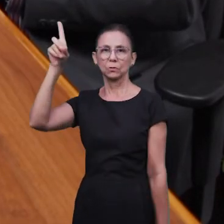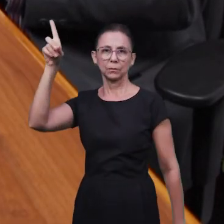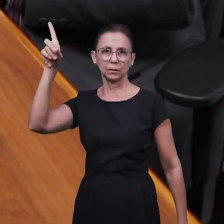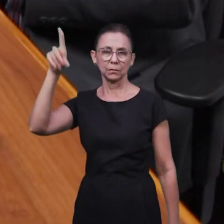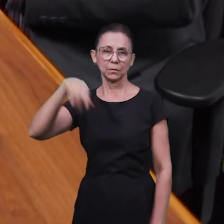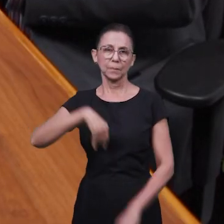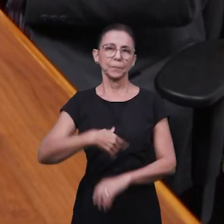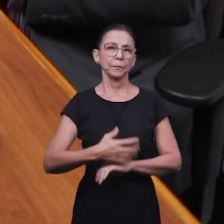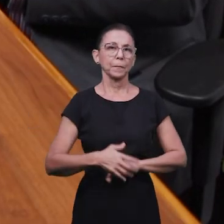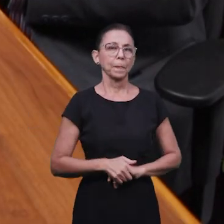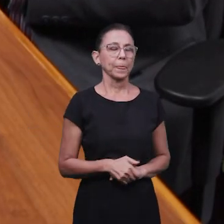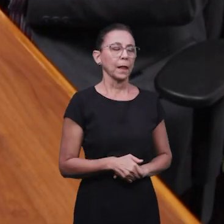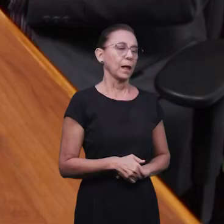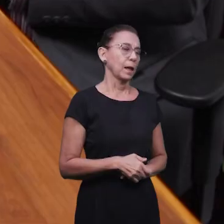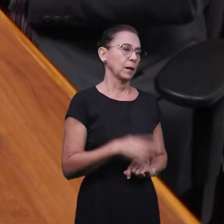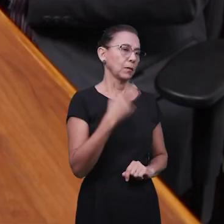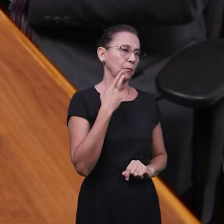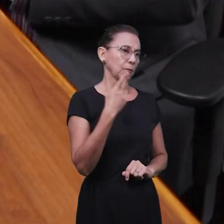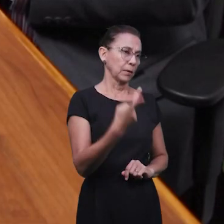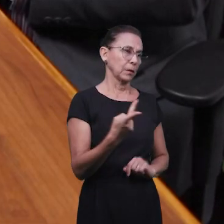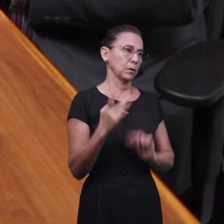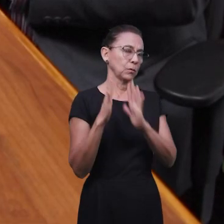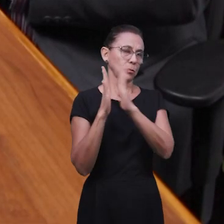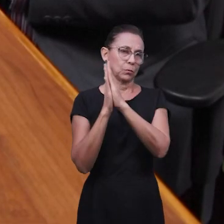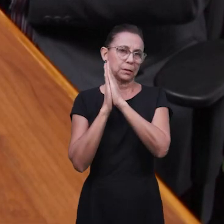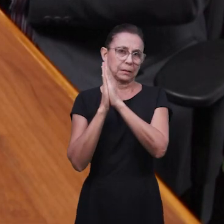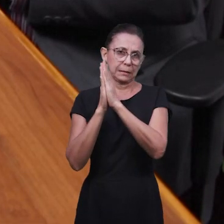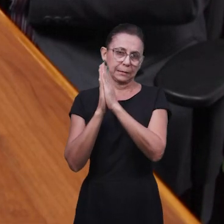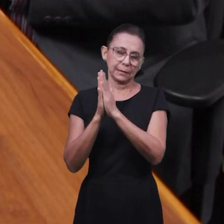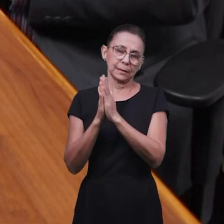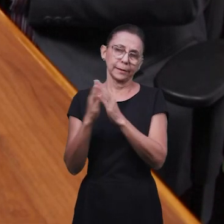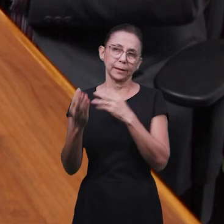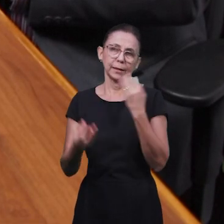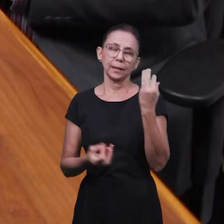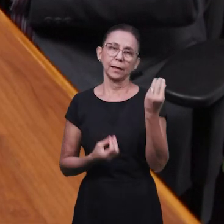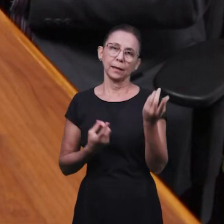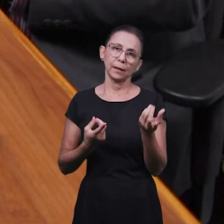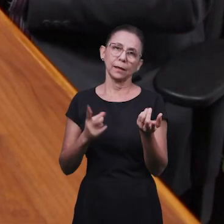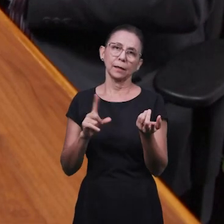Deus. Quando a gente fala em oração e